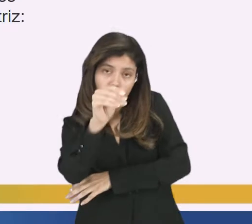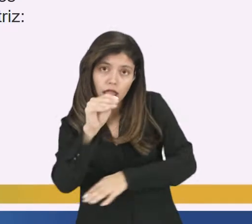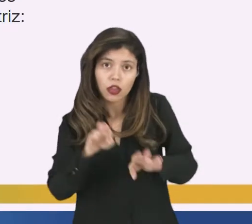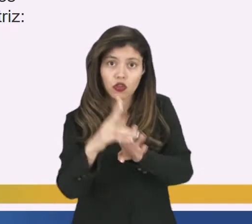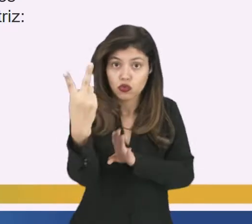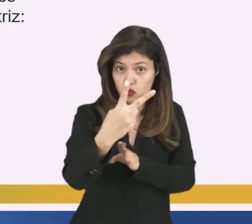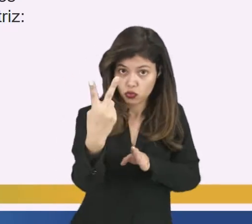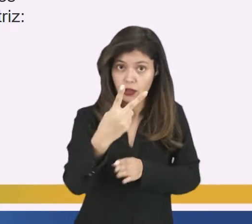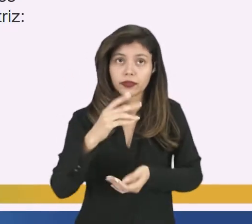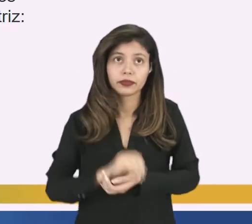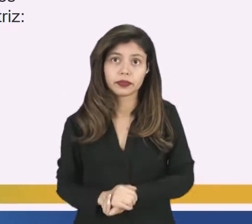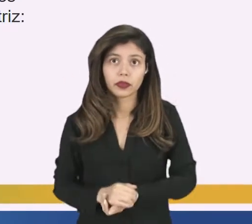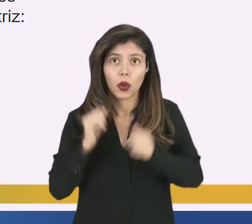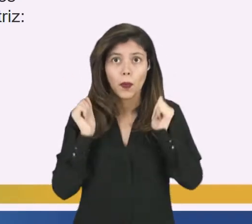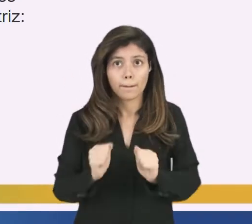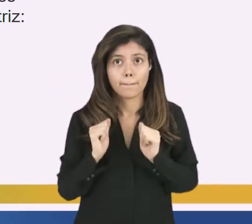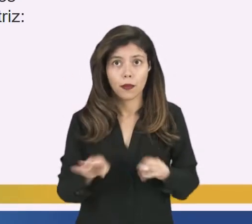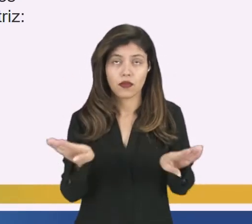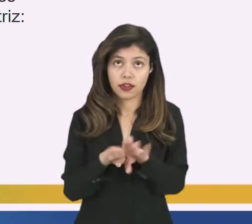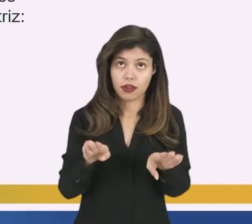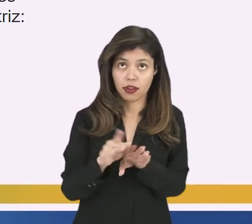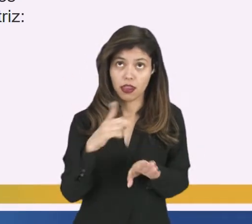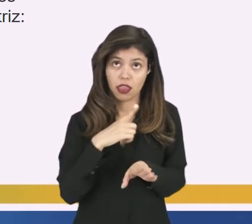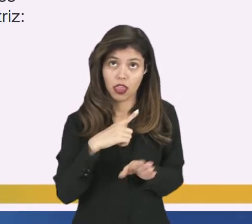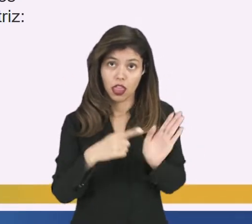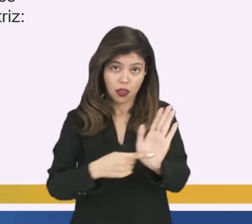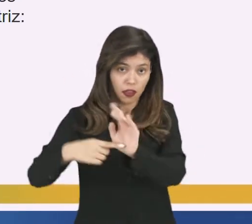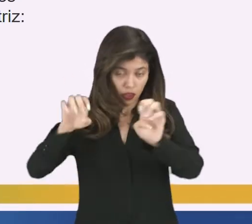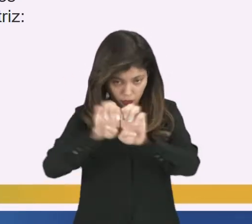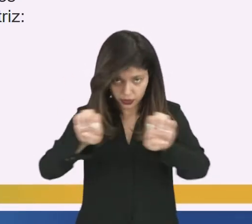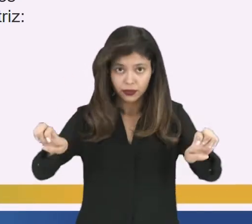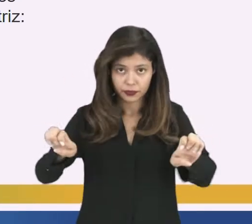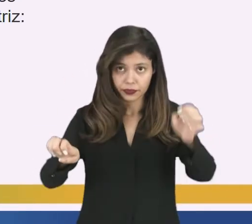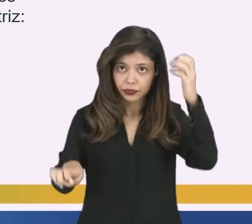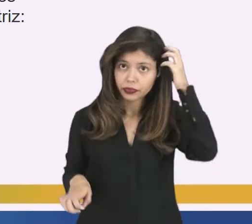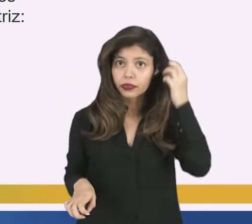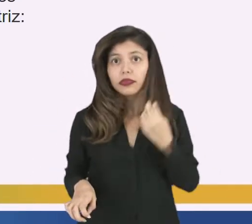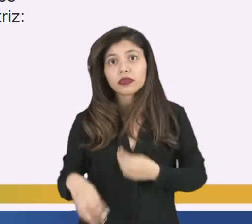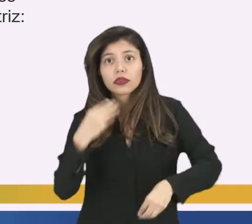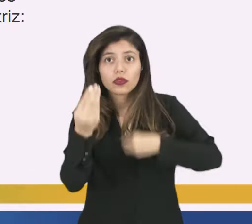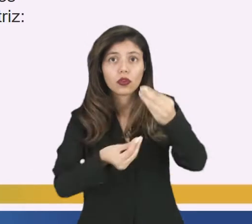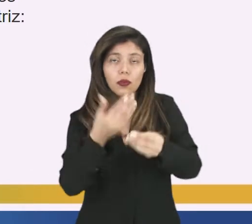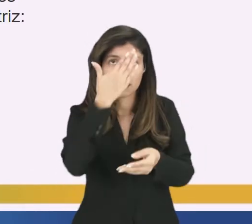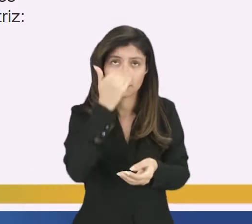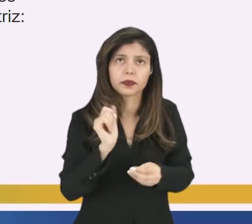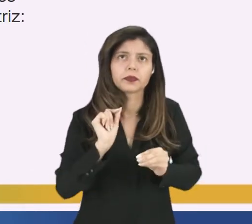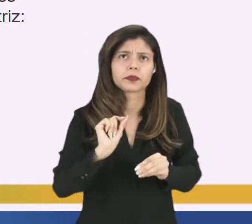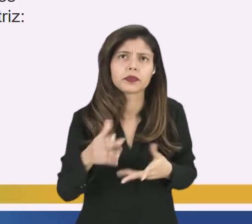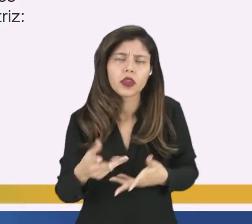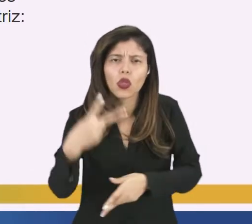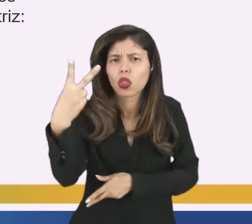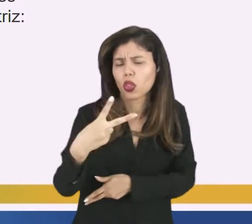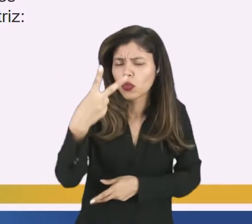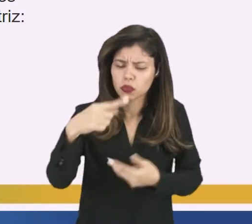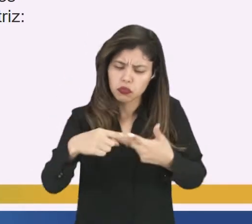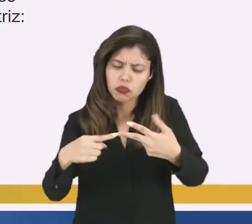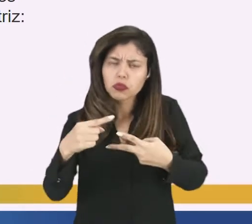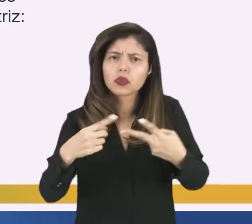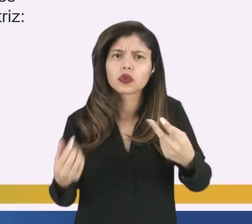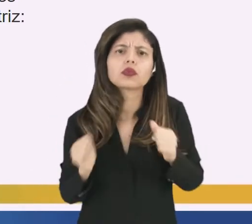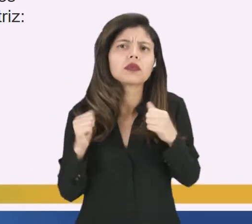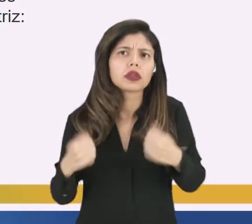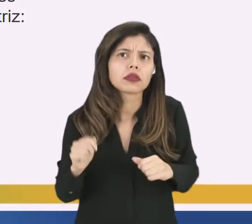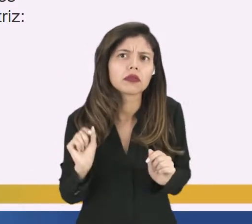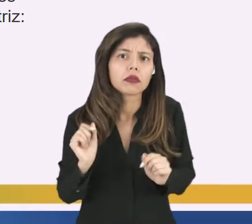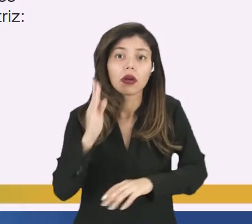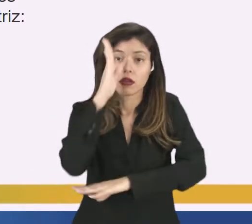as coordenadas de dois pontos distintos, pertencentes a retas, podemos determinar a sua equação. Como assim? Se eu tenho dois pontos, o que é